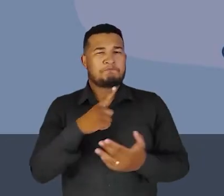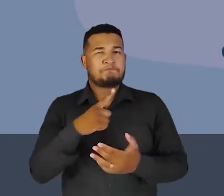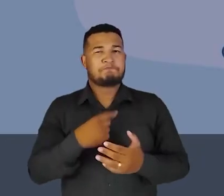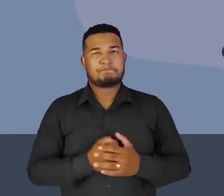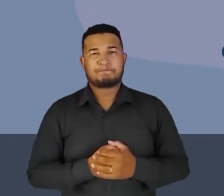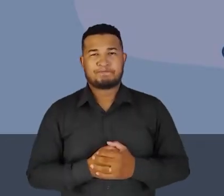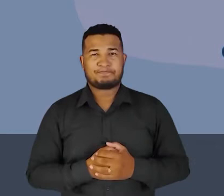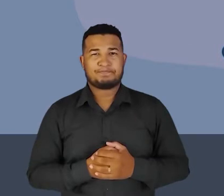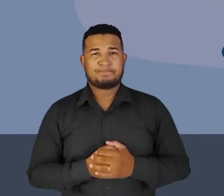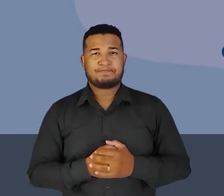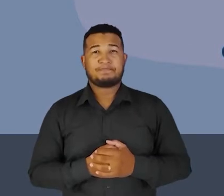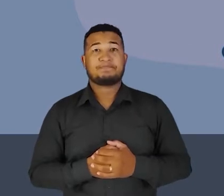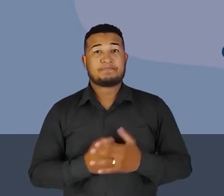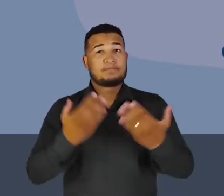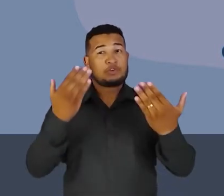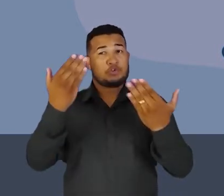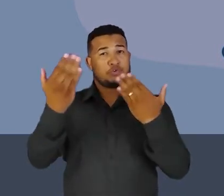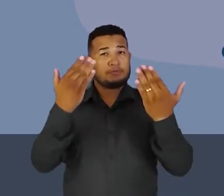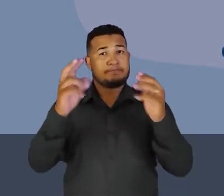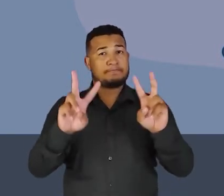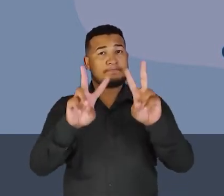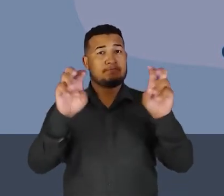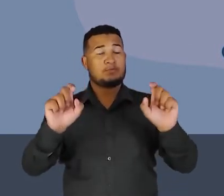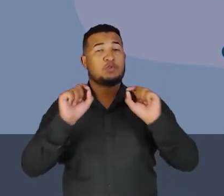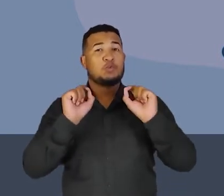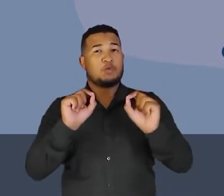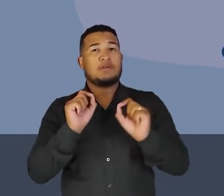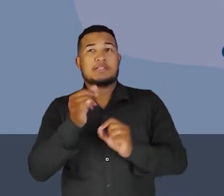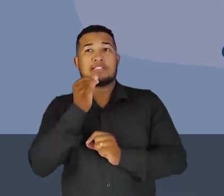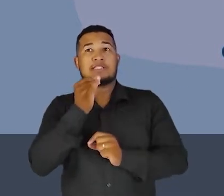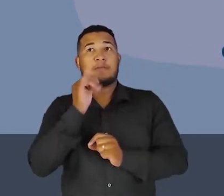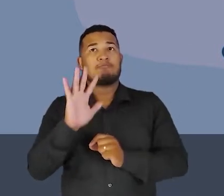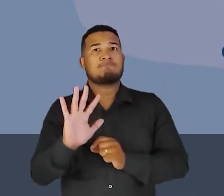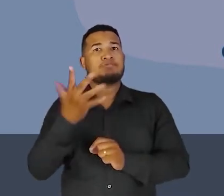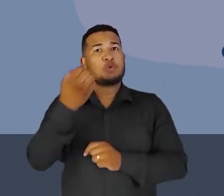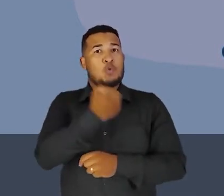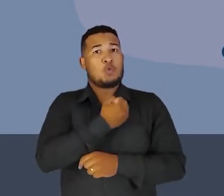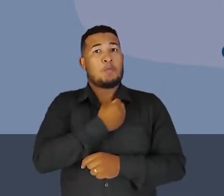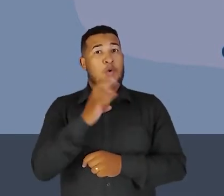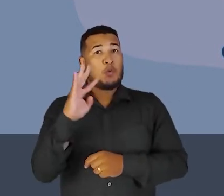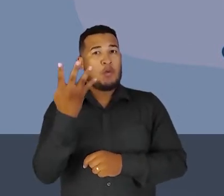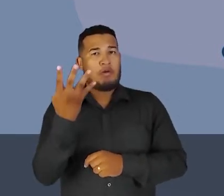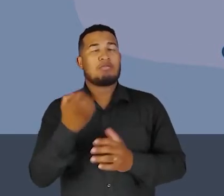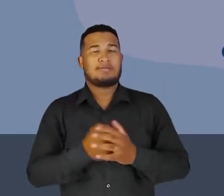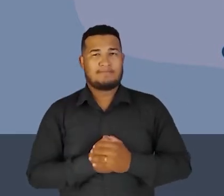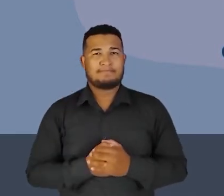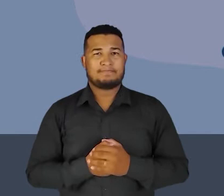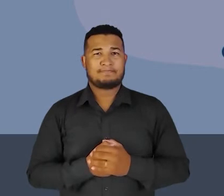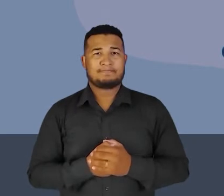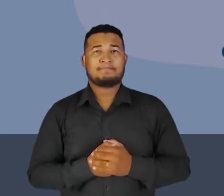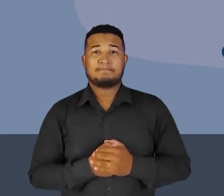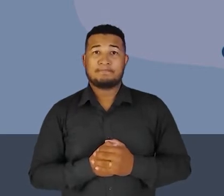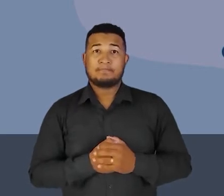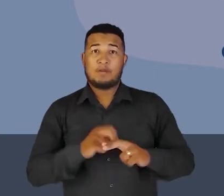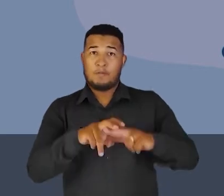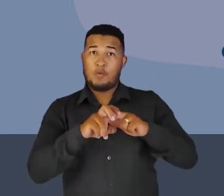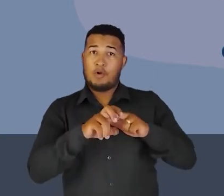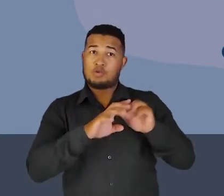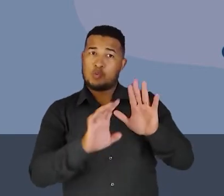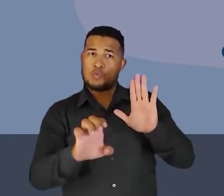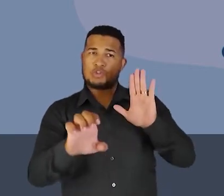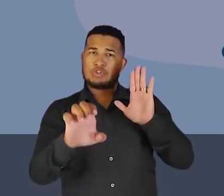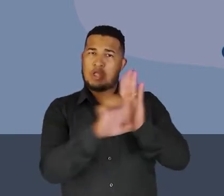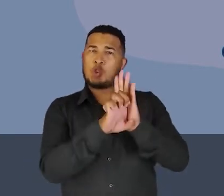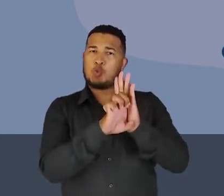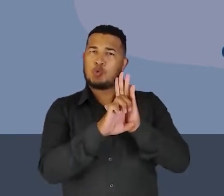aí. Analisando então a questão aí da situação número 4. De acordo com a lei